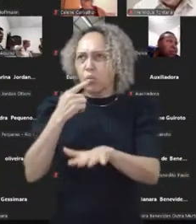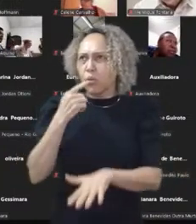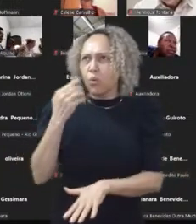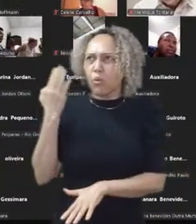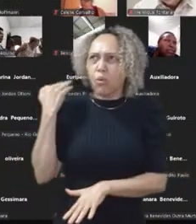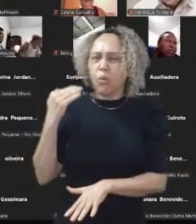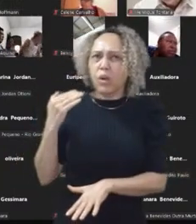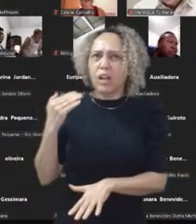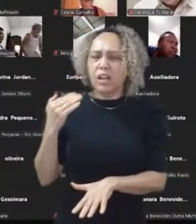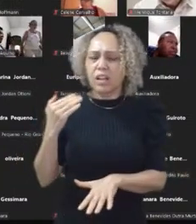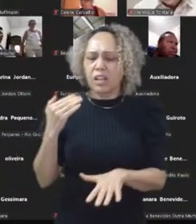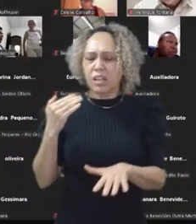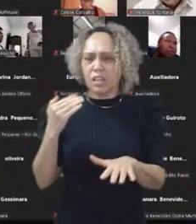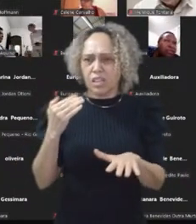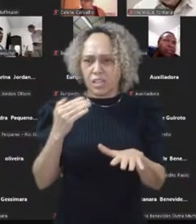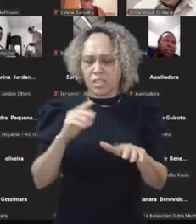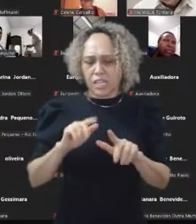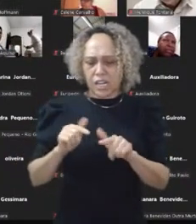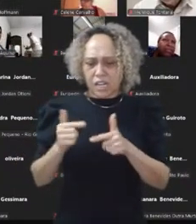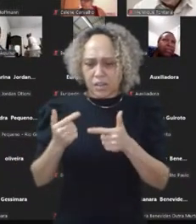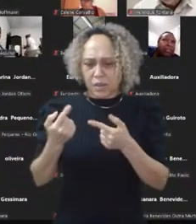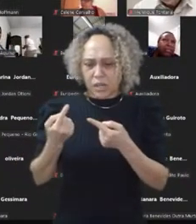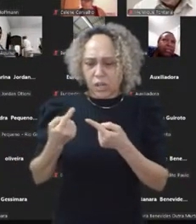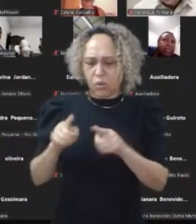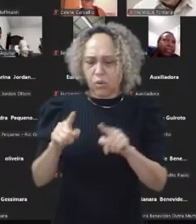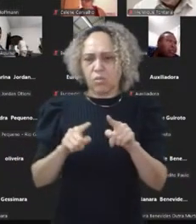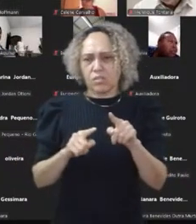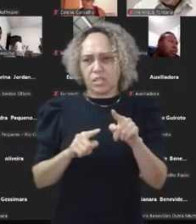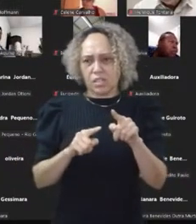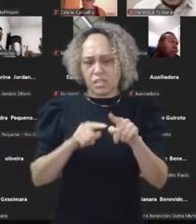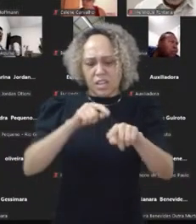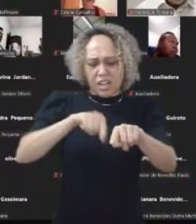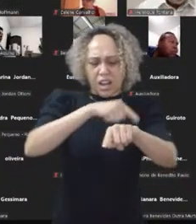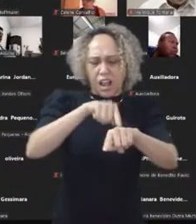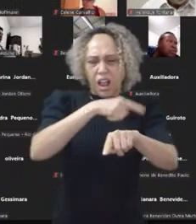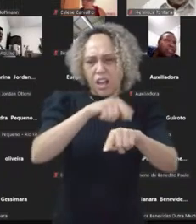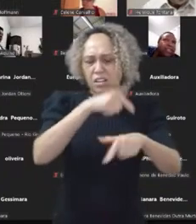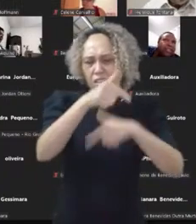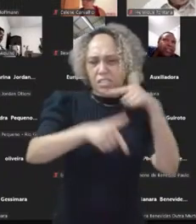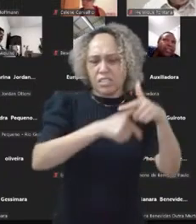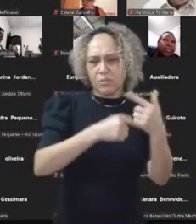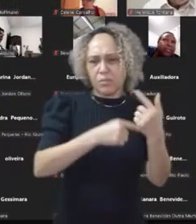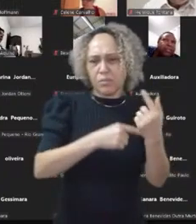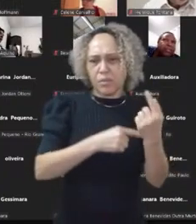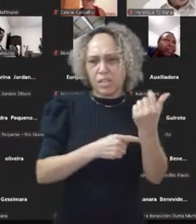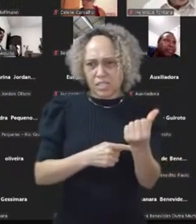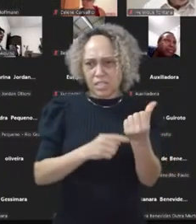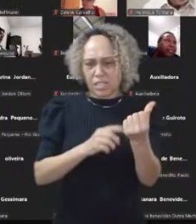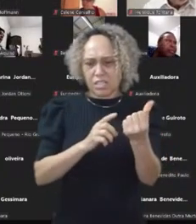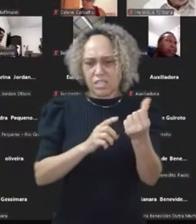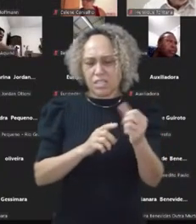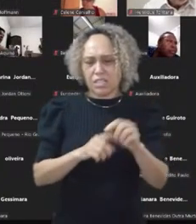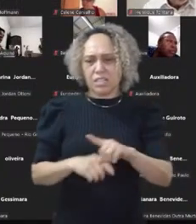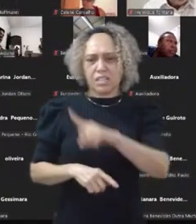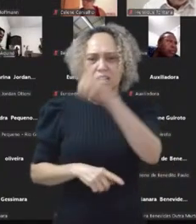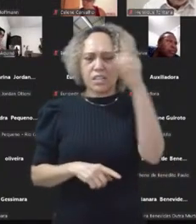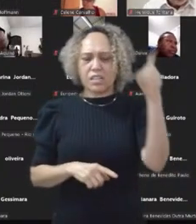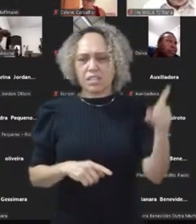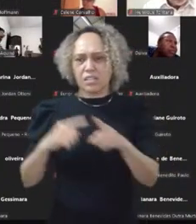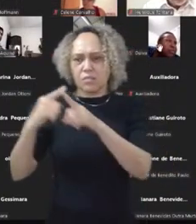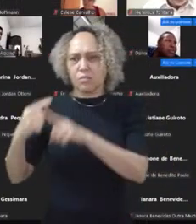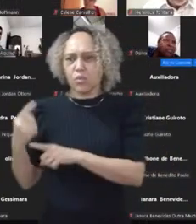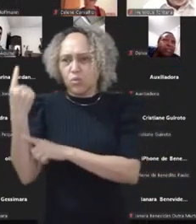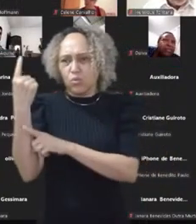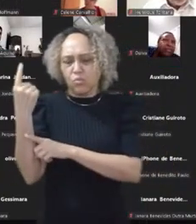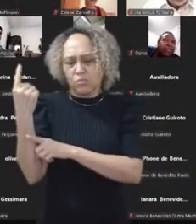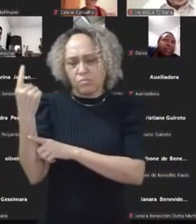individual eu vou pegar para especialmente a mobilização que que o o o local foi o tiktok quando começou a bombar